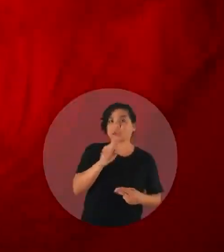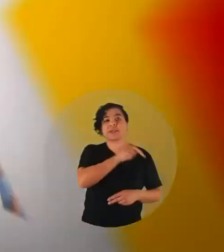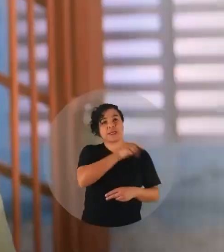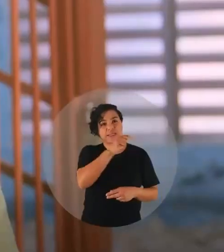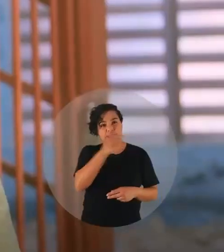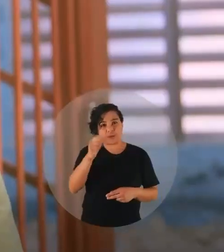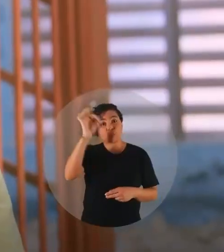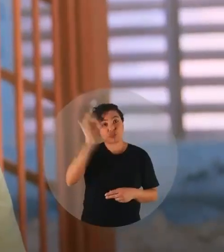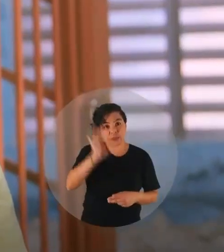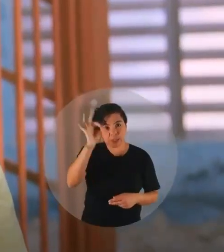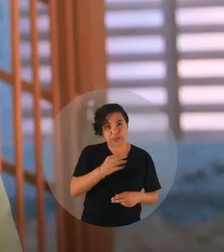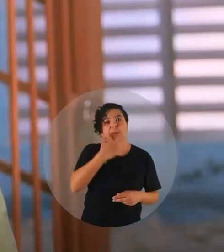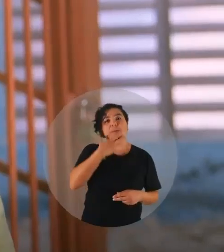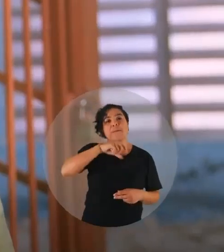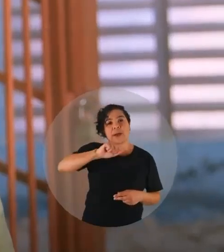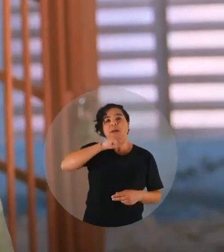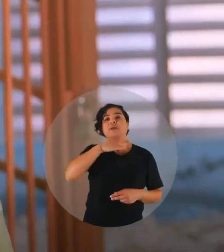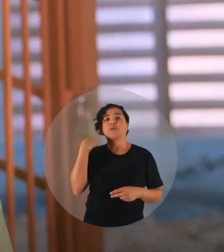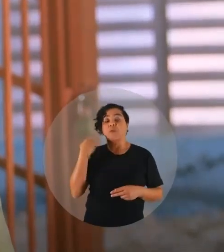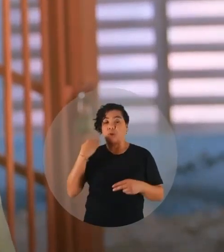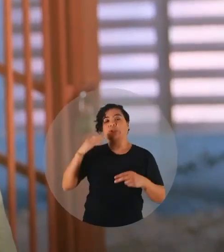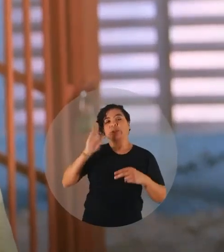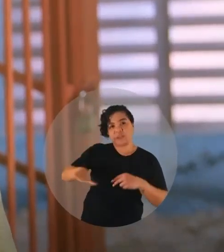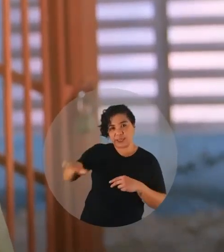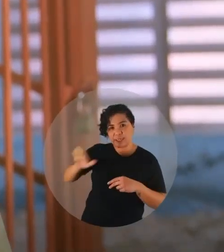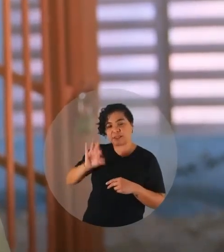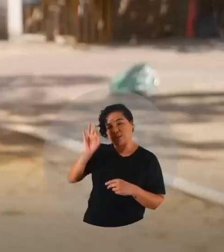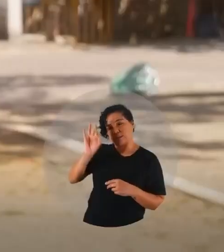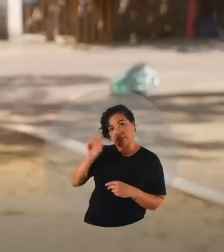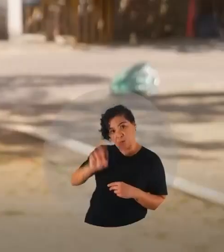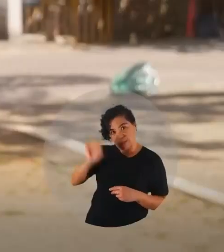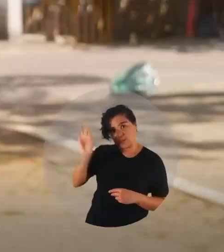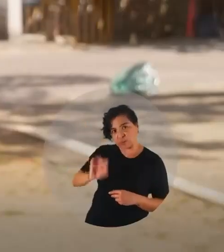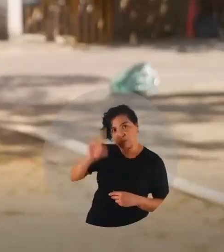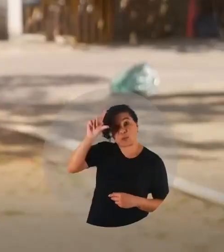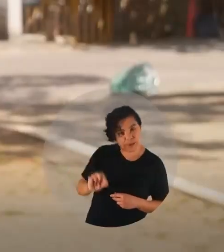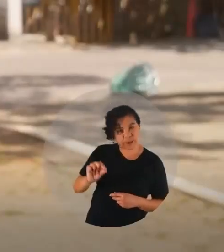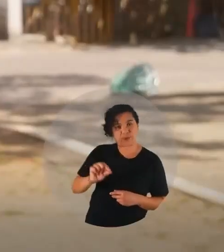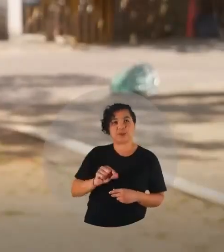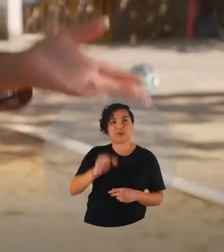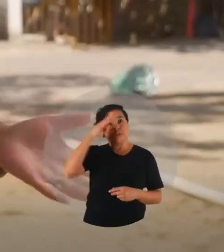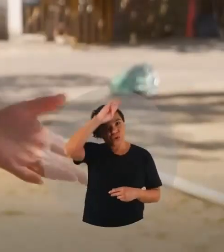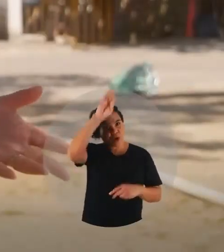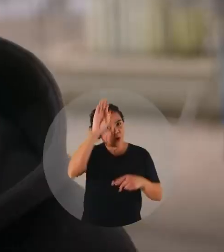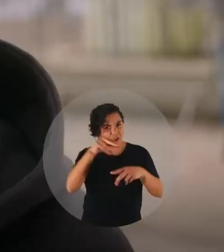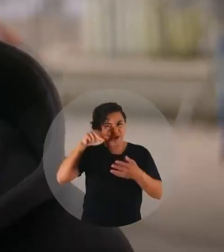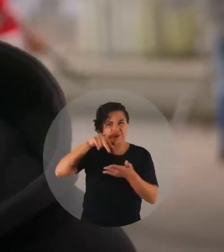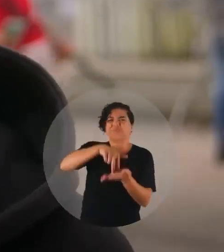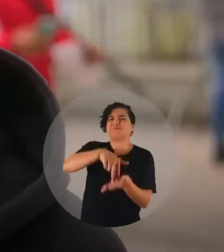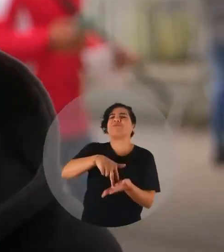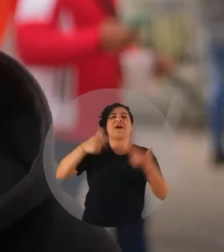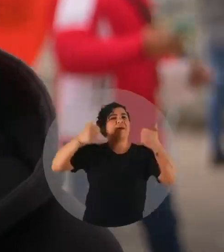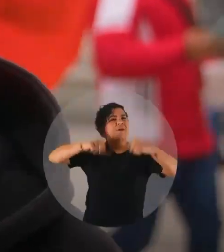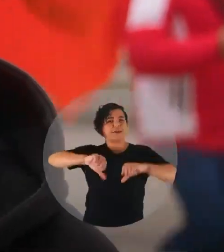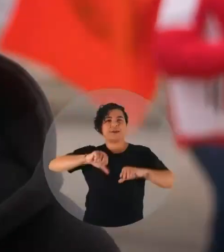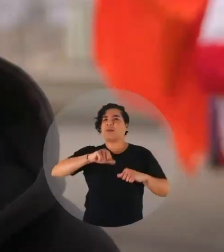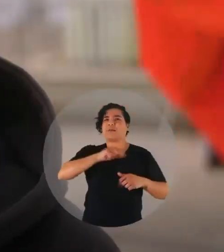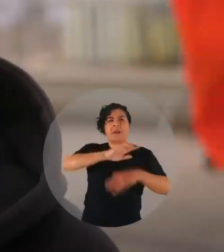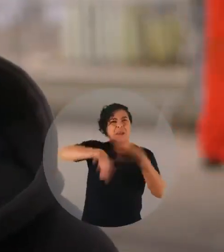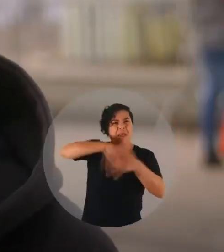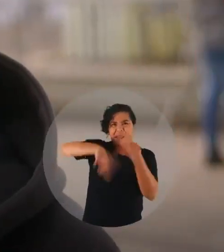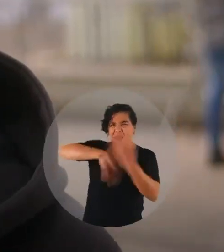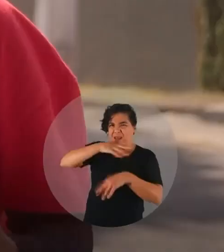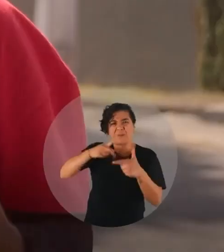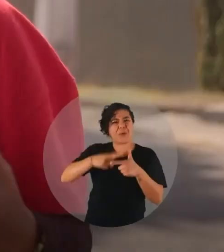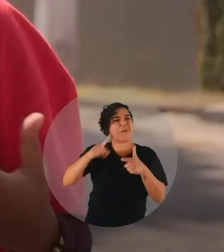infantil. Depois que esse Bolsonaro entrou, acabou com tudo. A gente vê que a saúde está um caos. Ele demorou para agir com